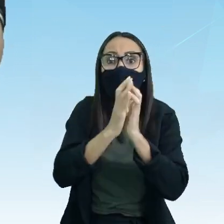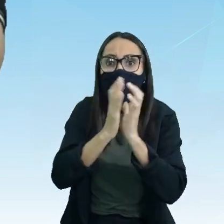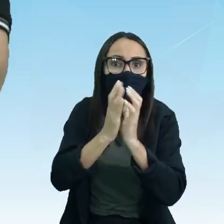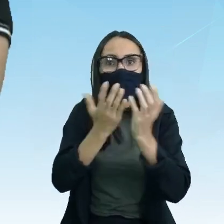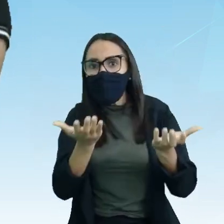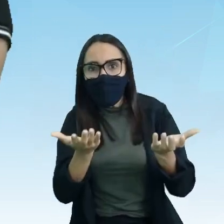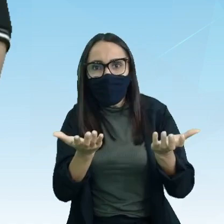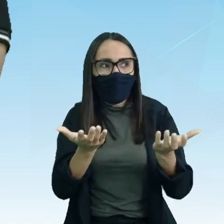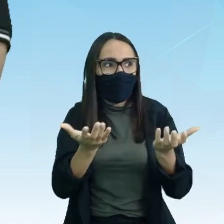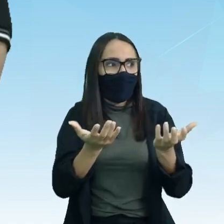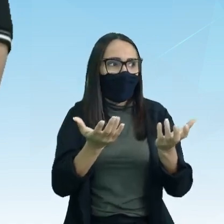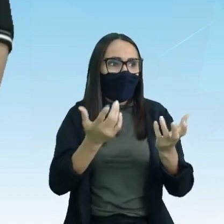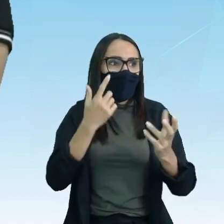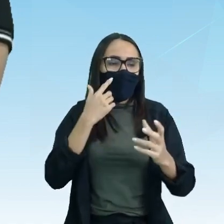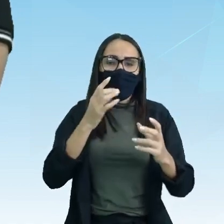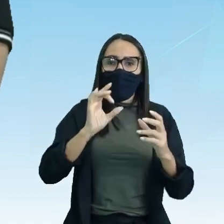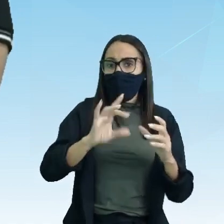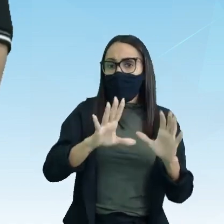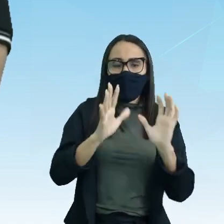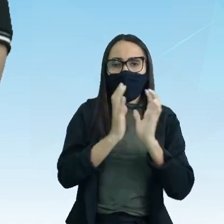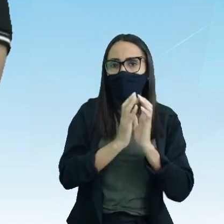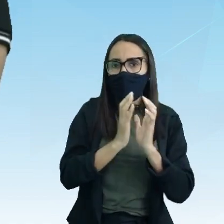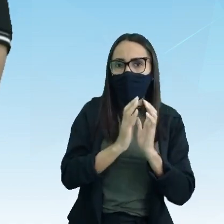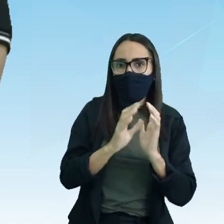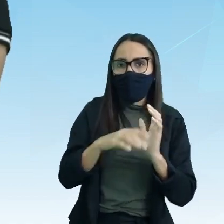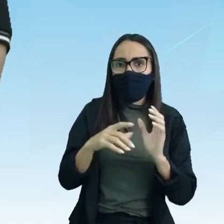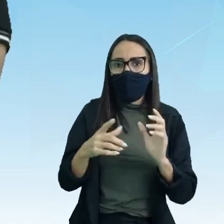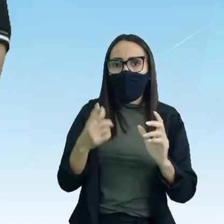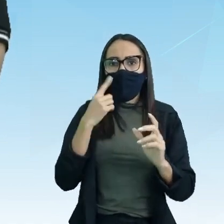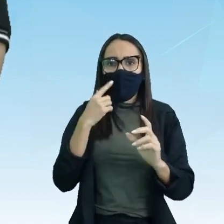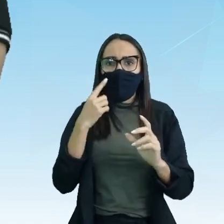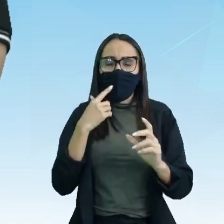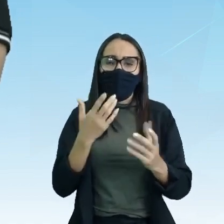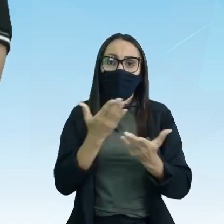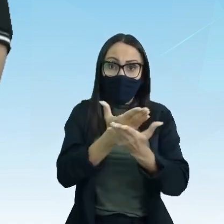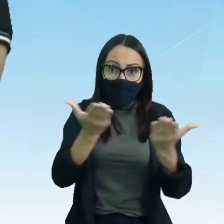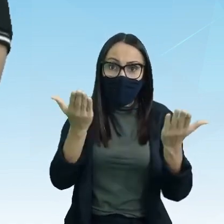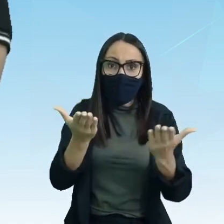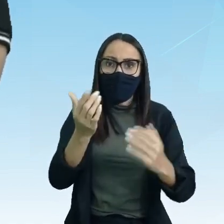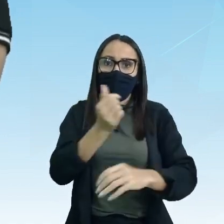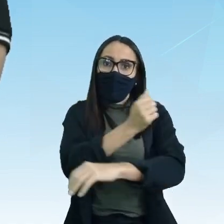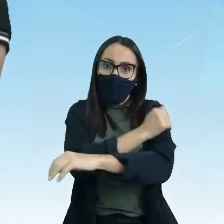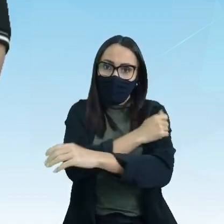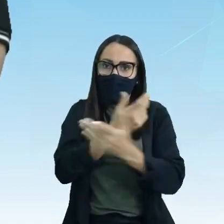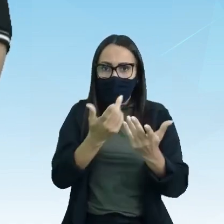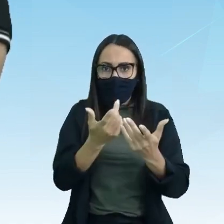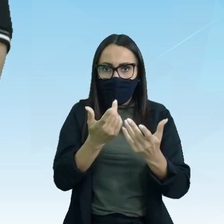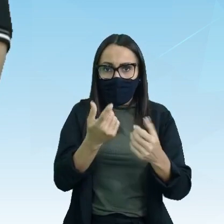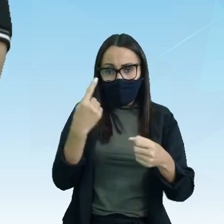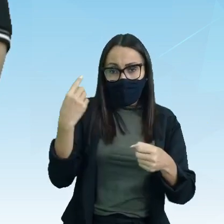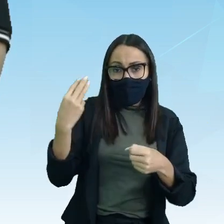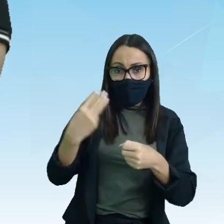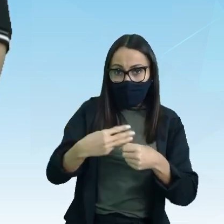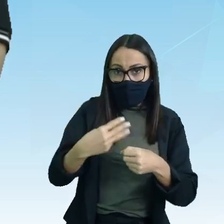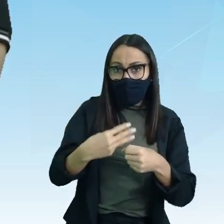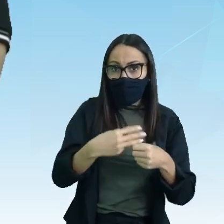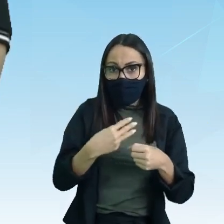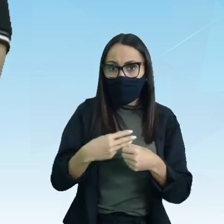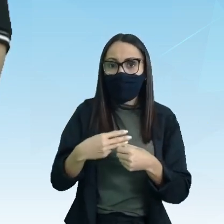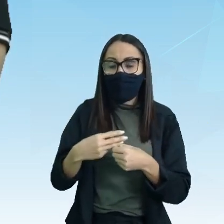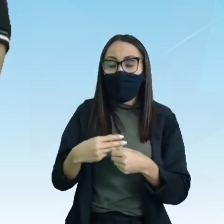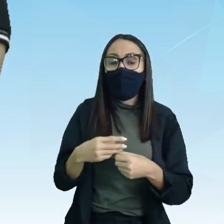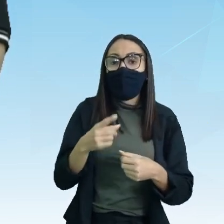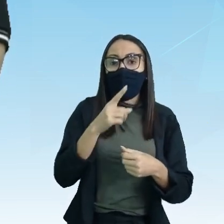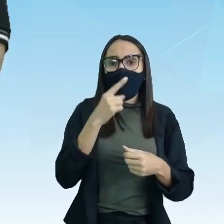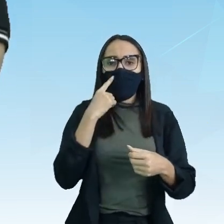observar sua cidade, não só o Recife, mas também a sua cidade, você que é estudante do interior. Então é importante, no caso, como